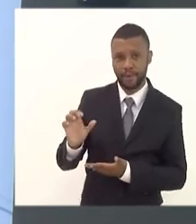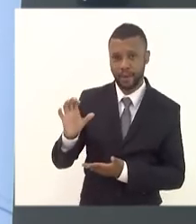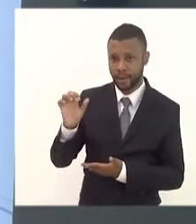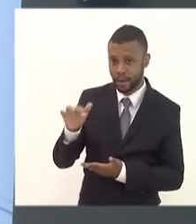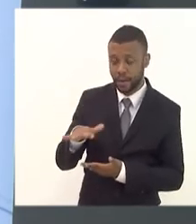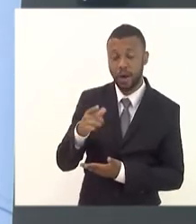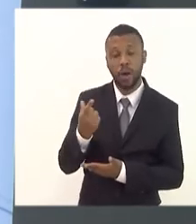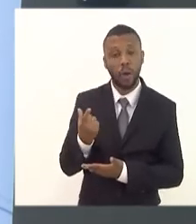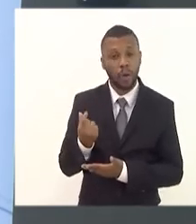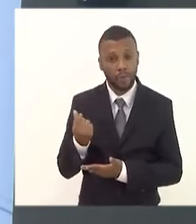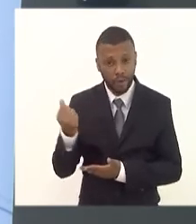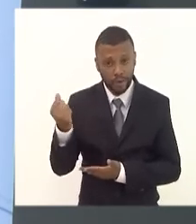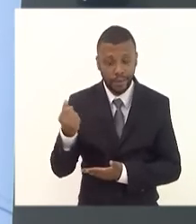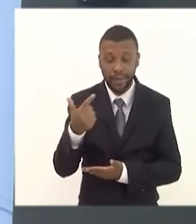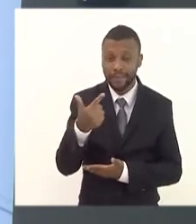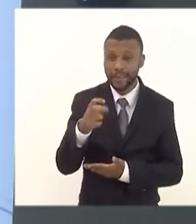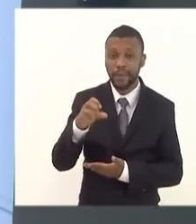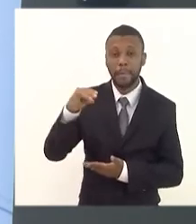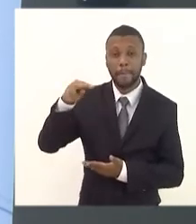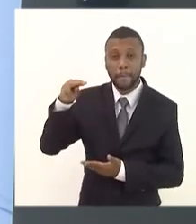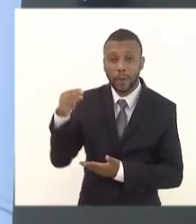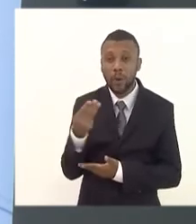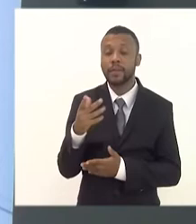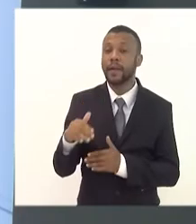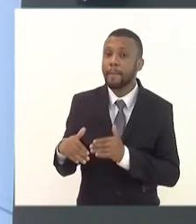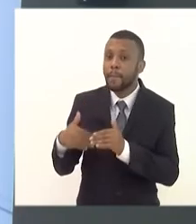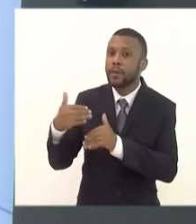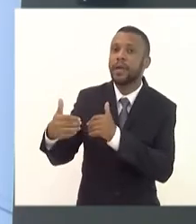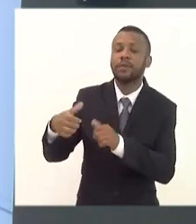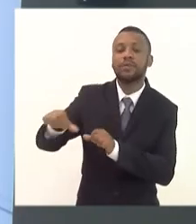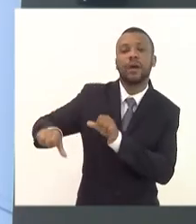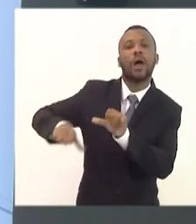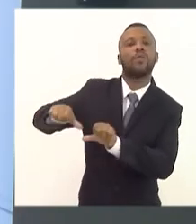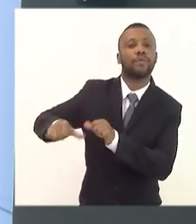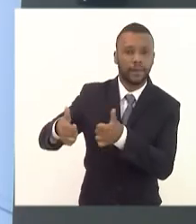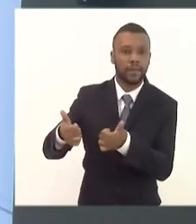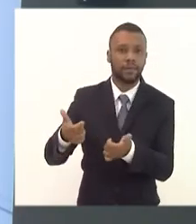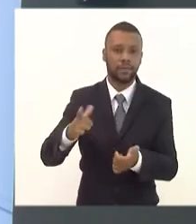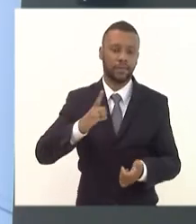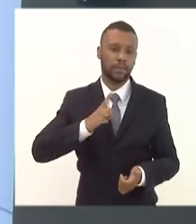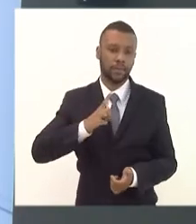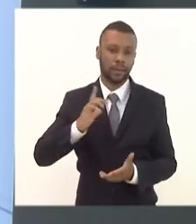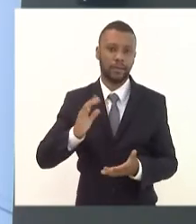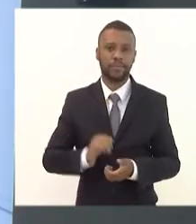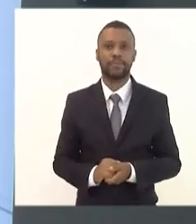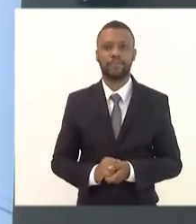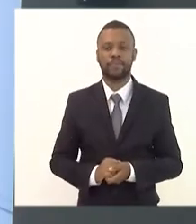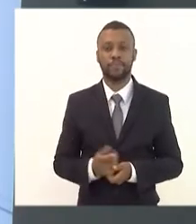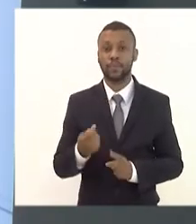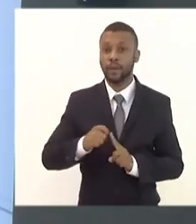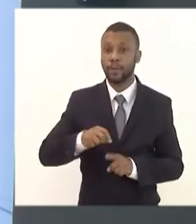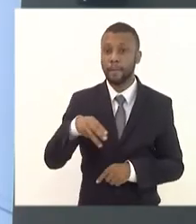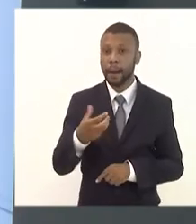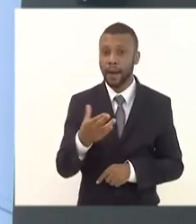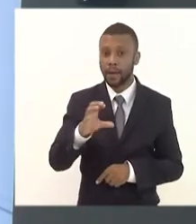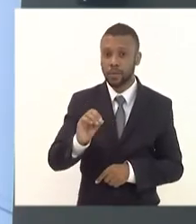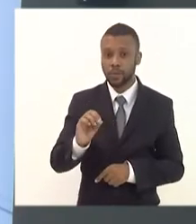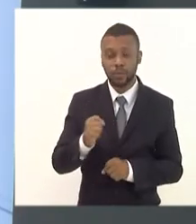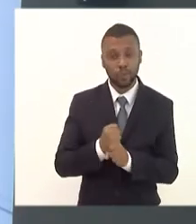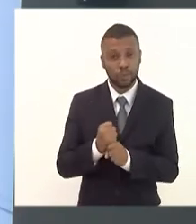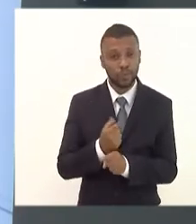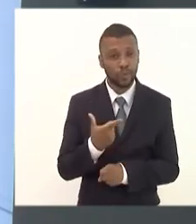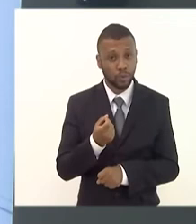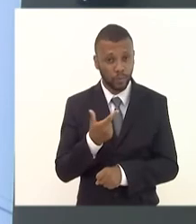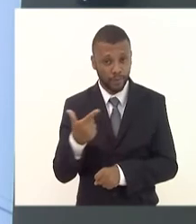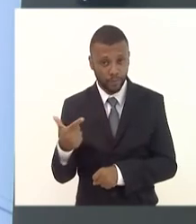no valor dele está 25 milhões e ele está em processo de renovação. Está março de 2022, mas eu até confirmei